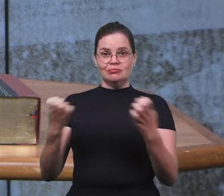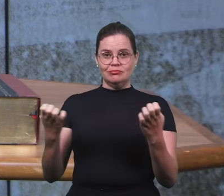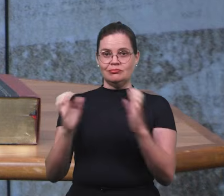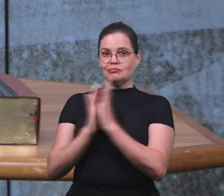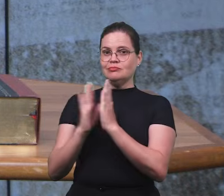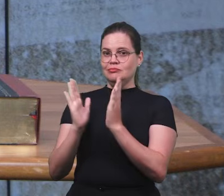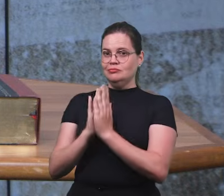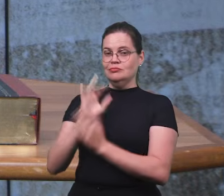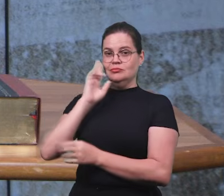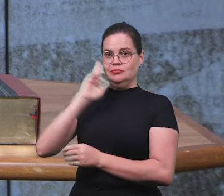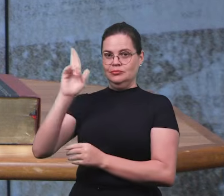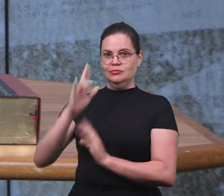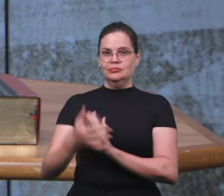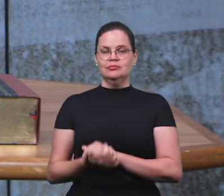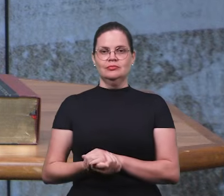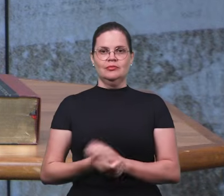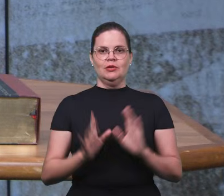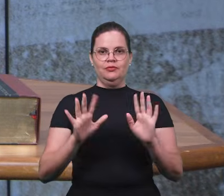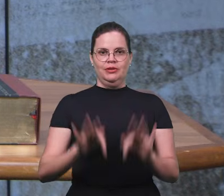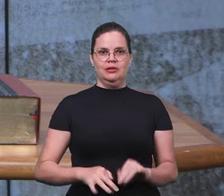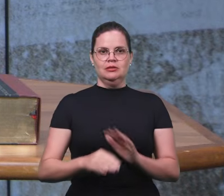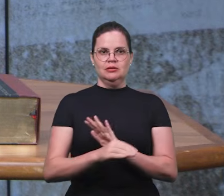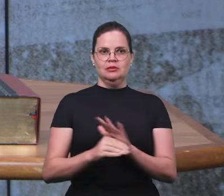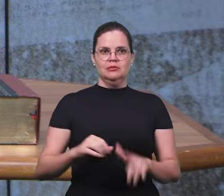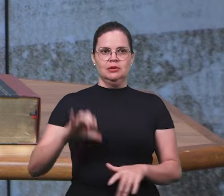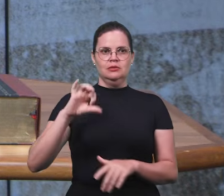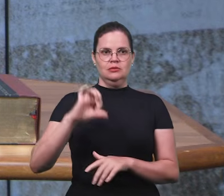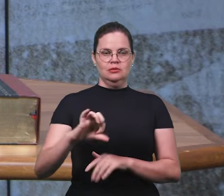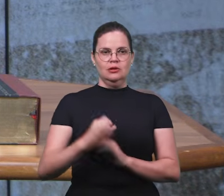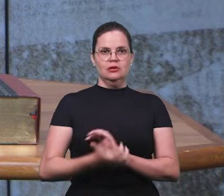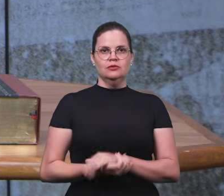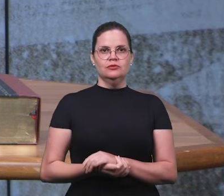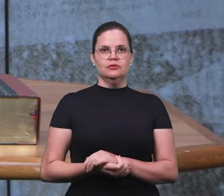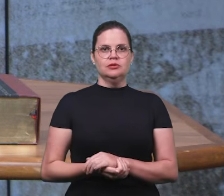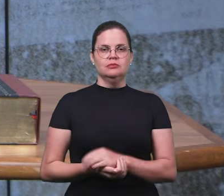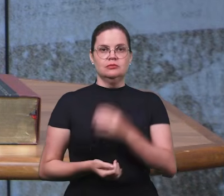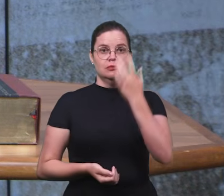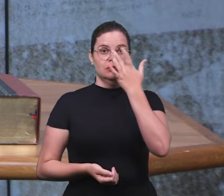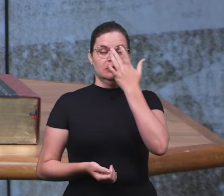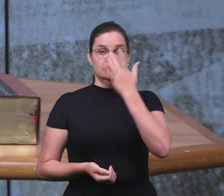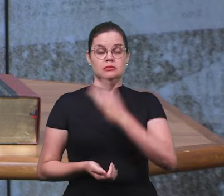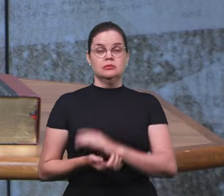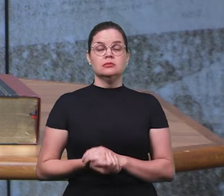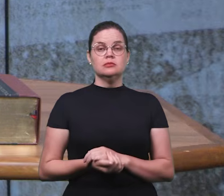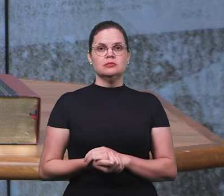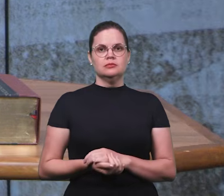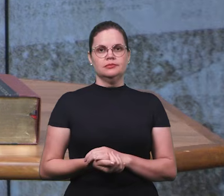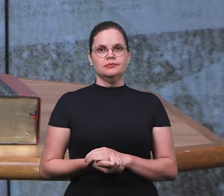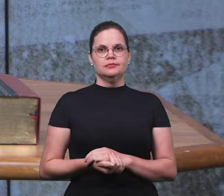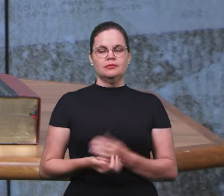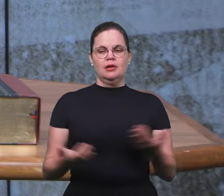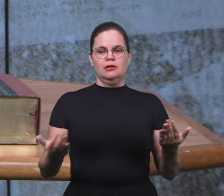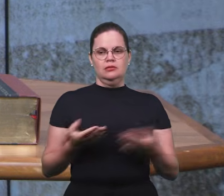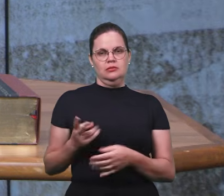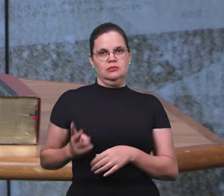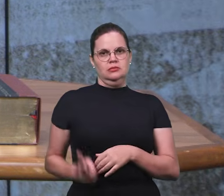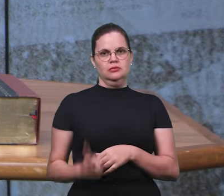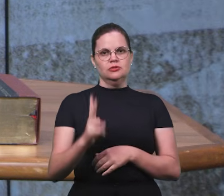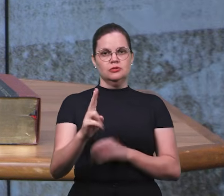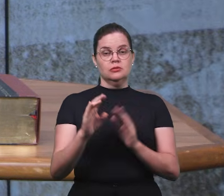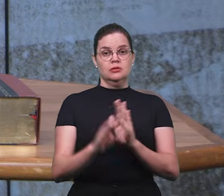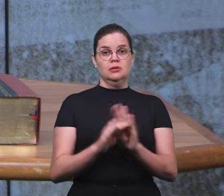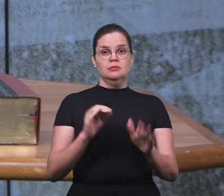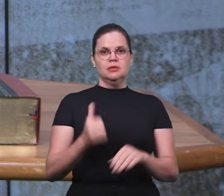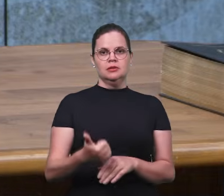nós terminamos aqui o capítulo 9 com essa oração de Esdras e vamos prosseguir no